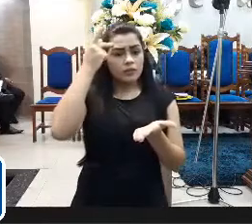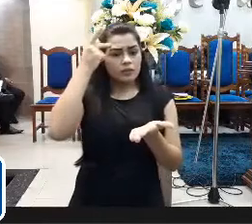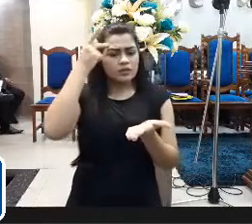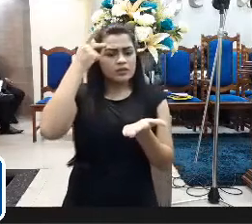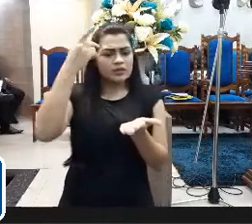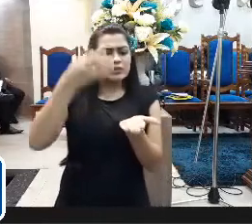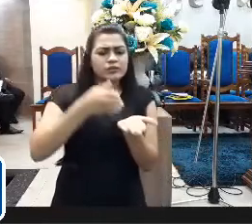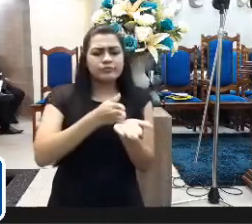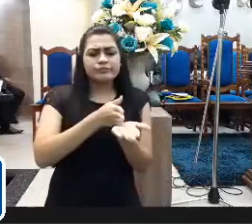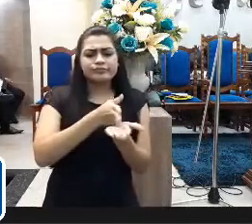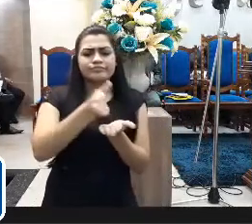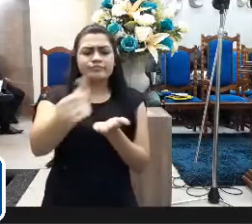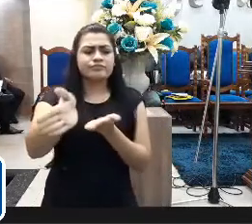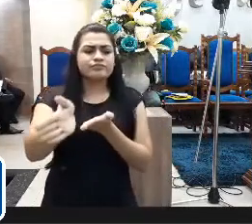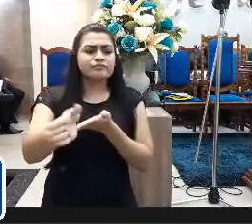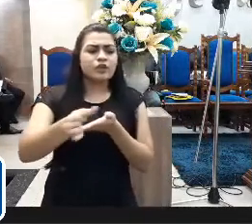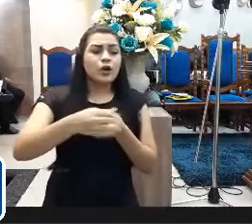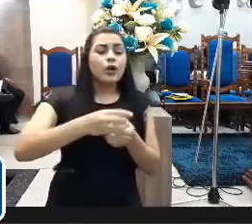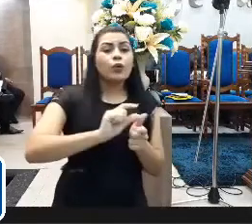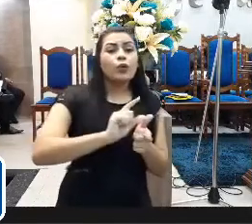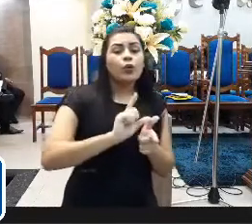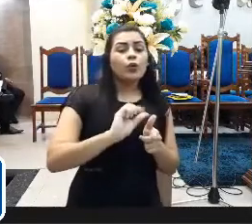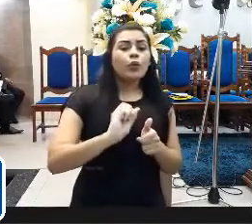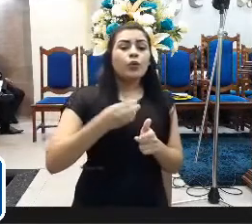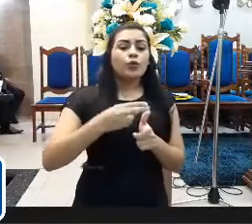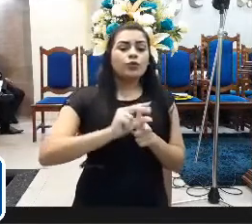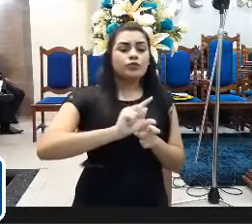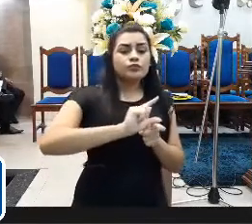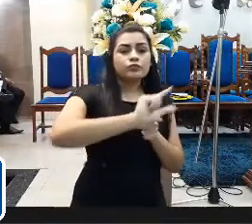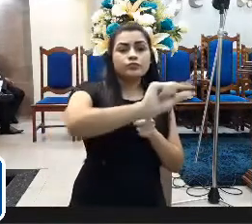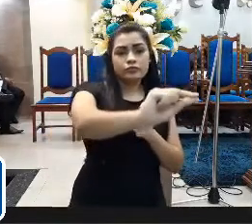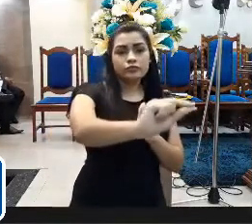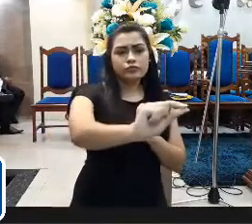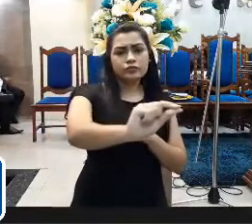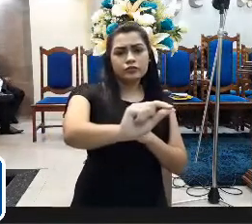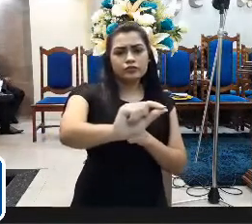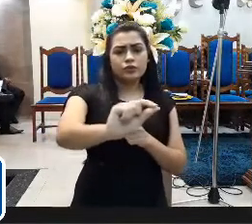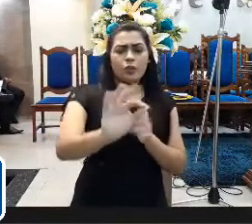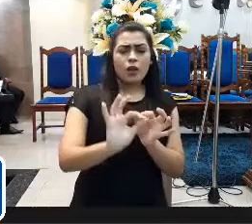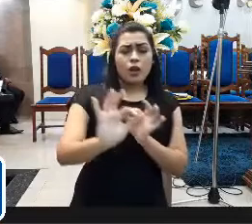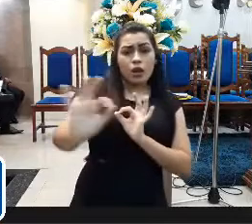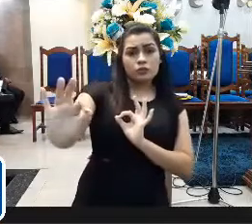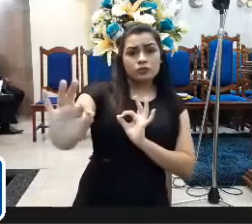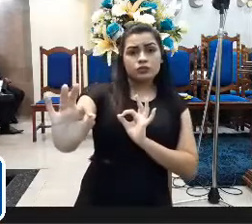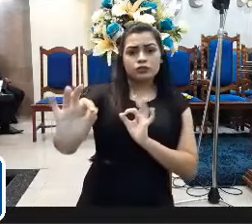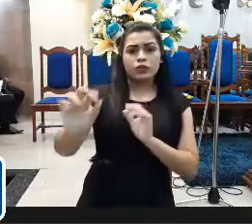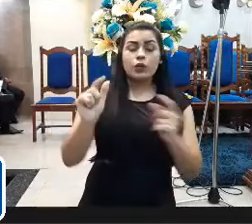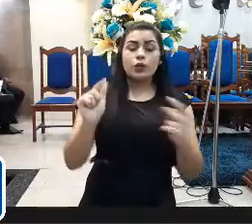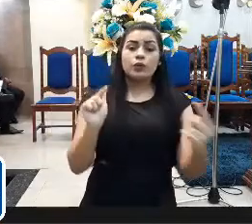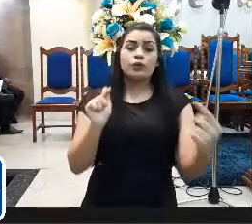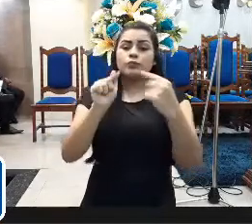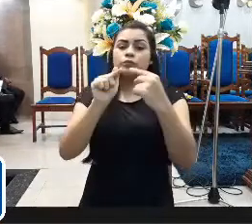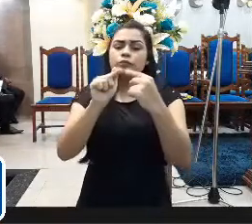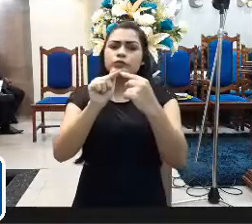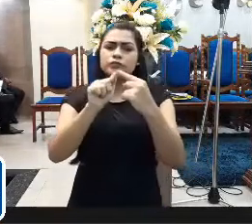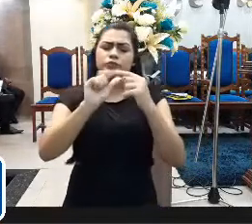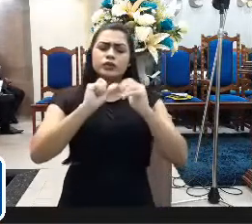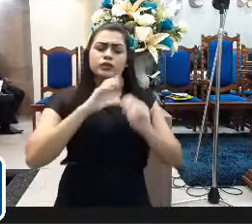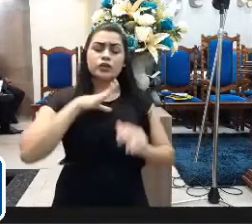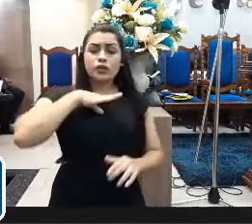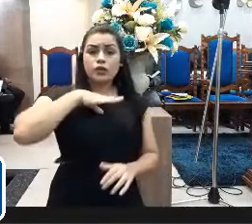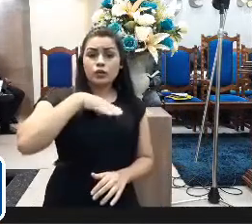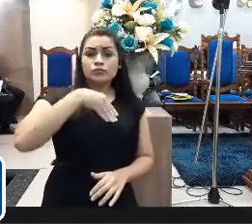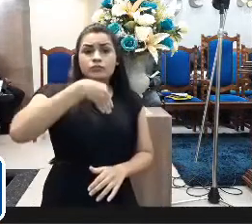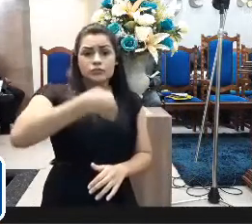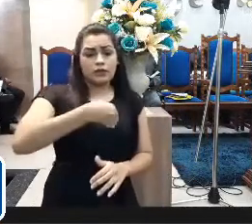perseguição, com o objetivo de consolá-los, fortalecê-los, encorajá-los.